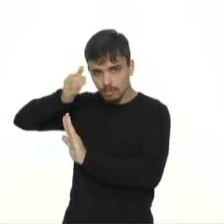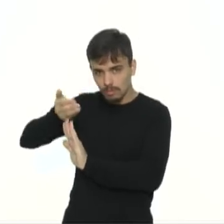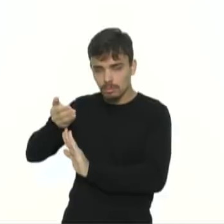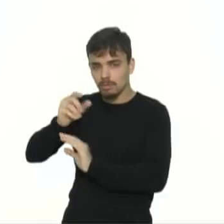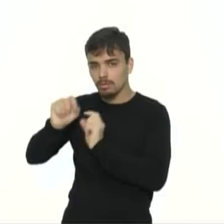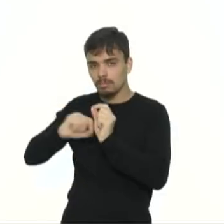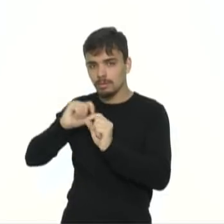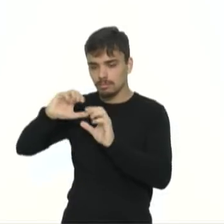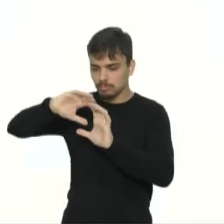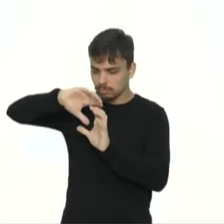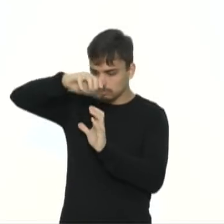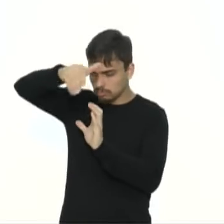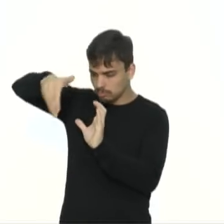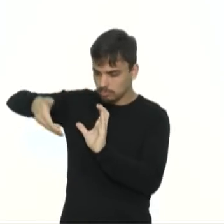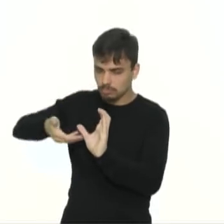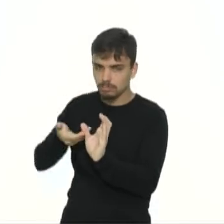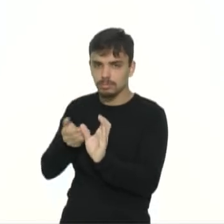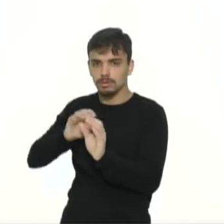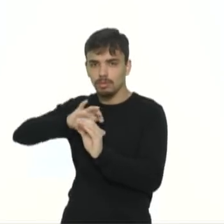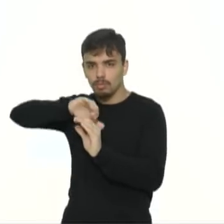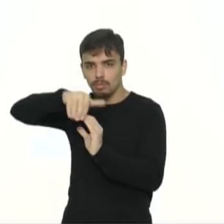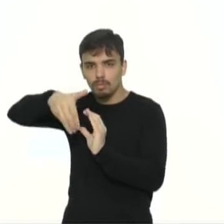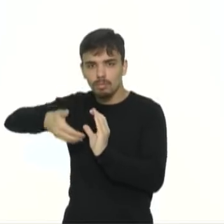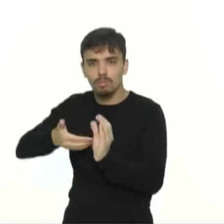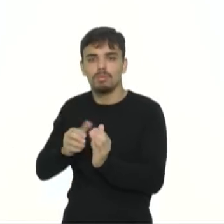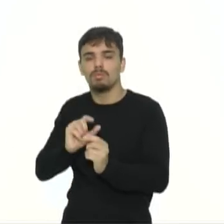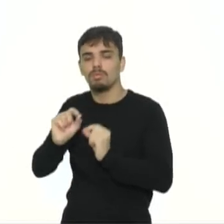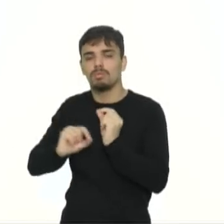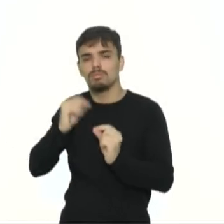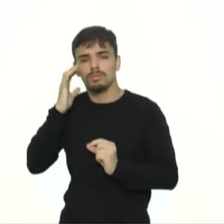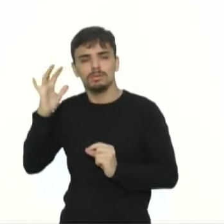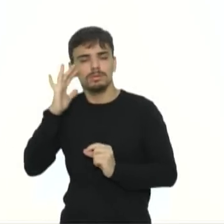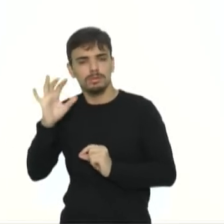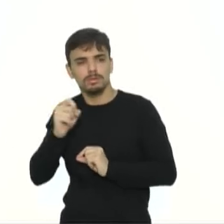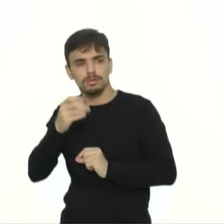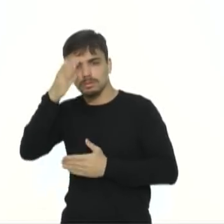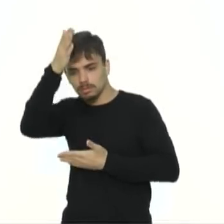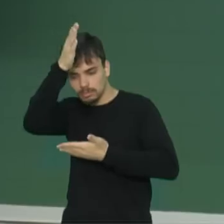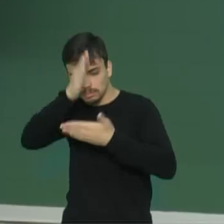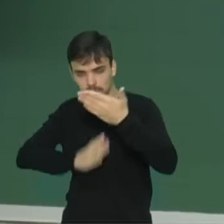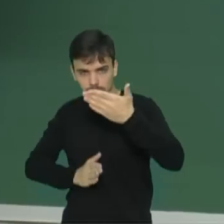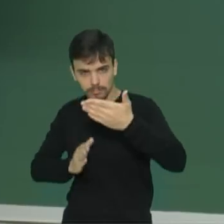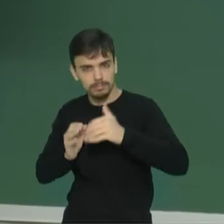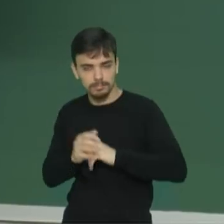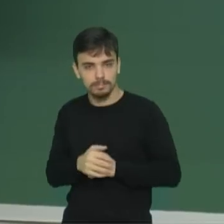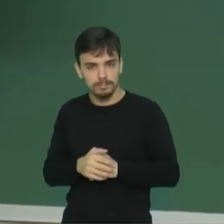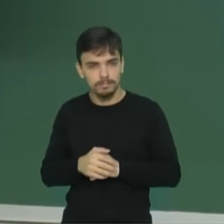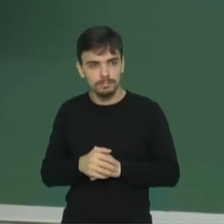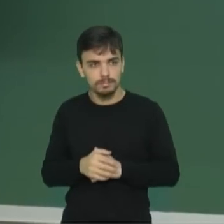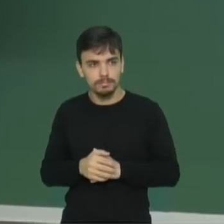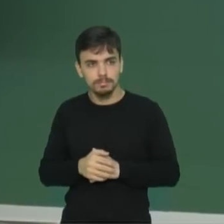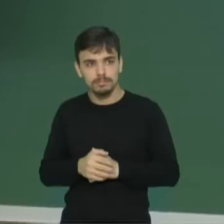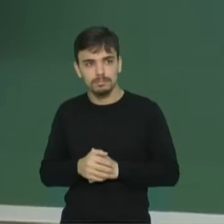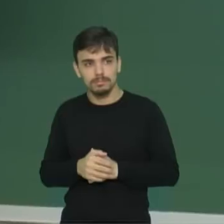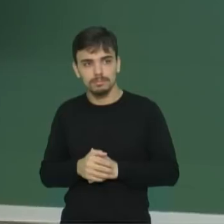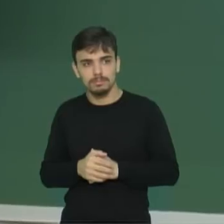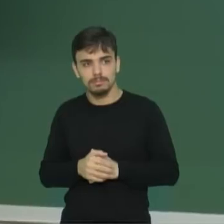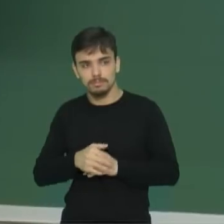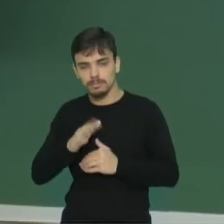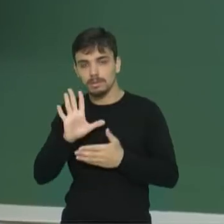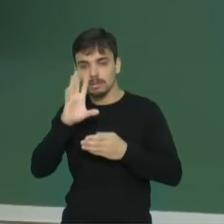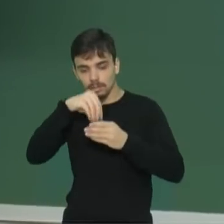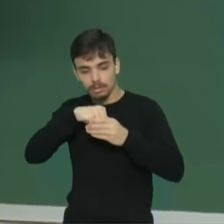uma esfera, uma bola, essa bola foi cortada e um lado dela foi